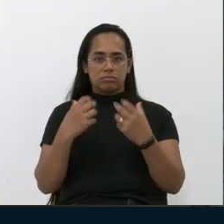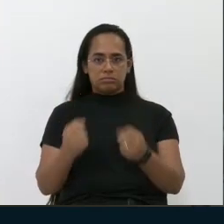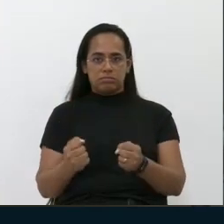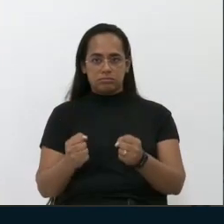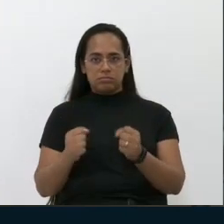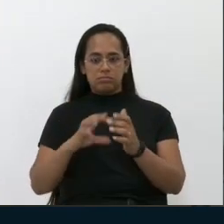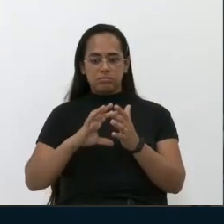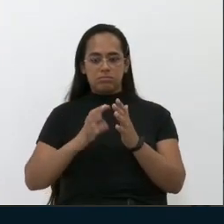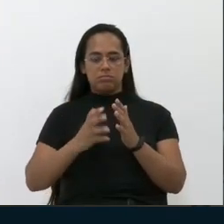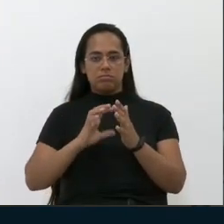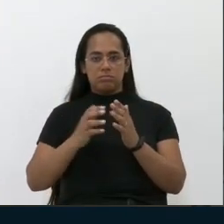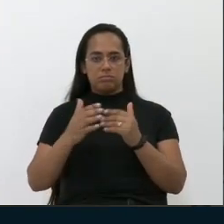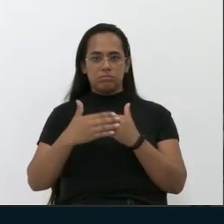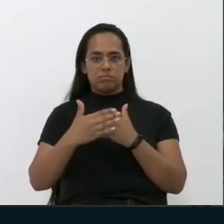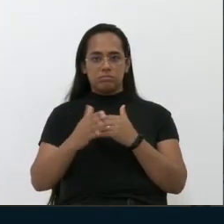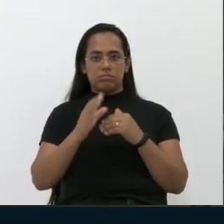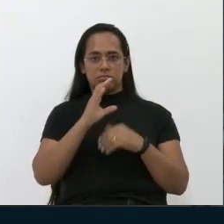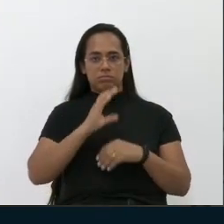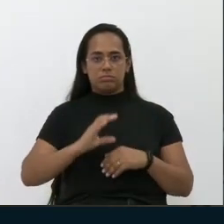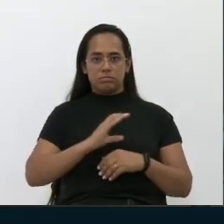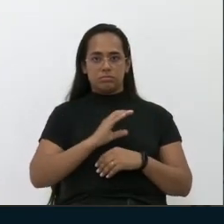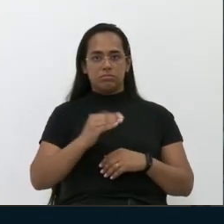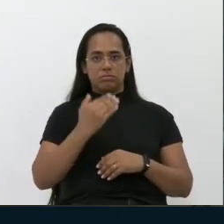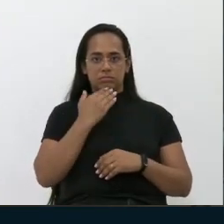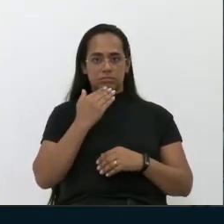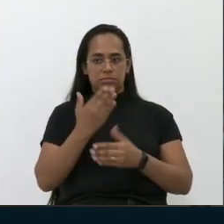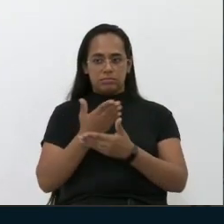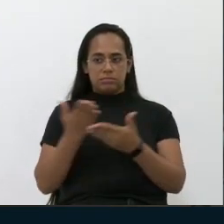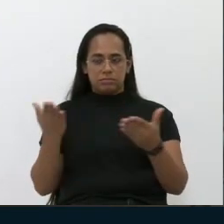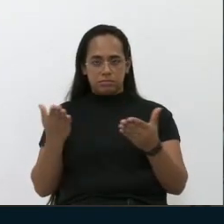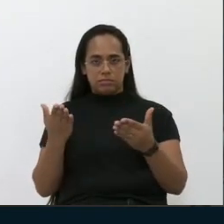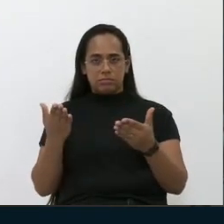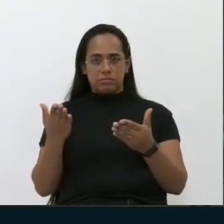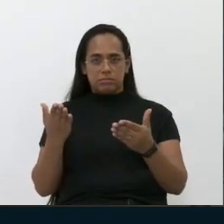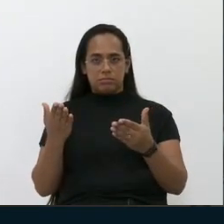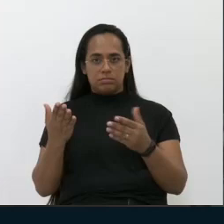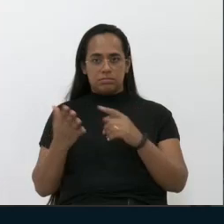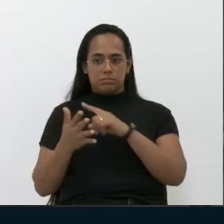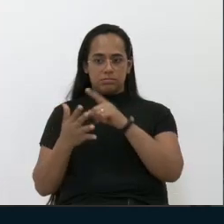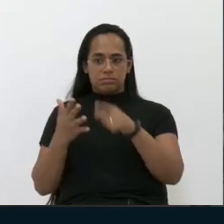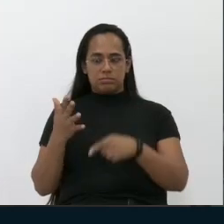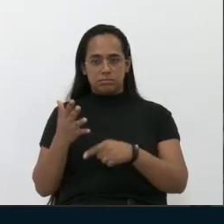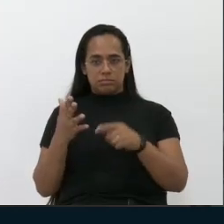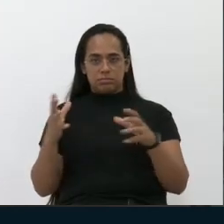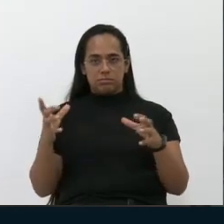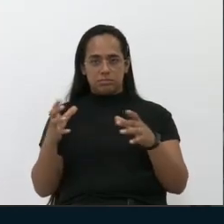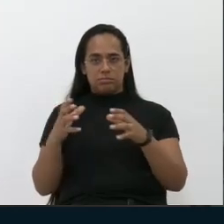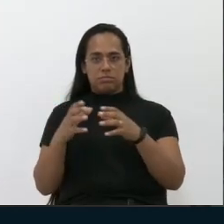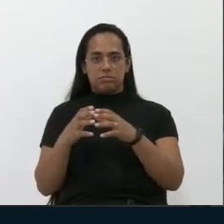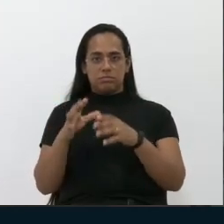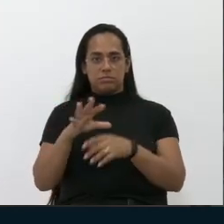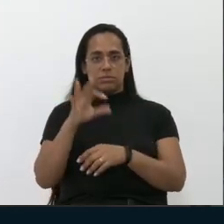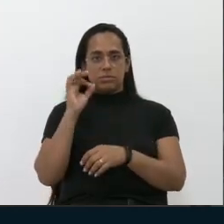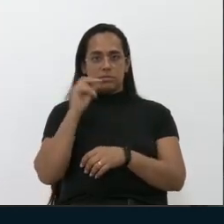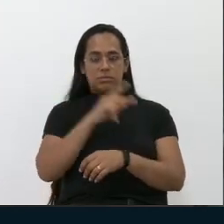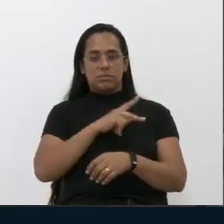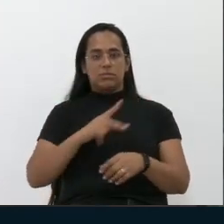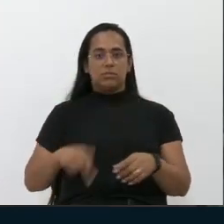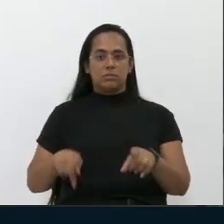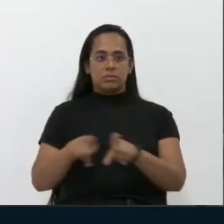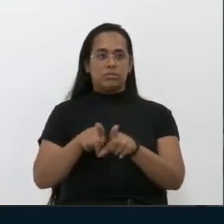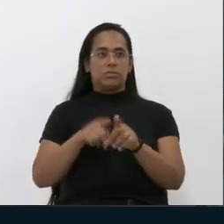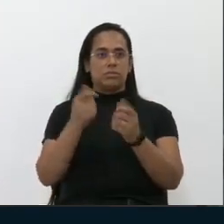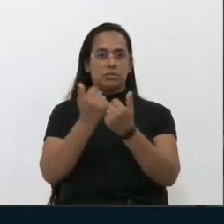Católica. Solicito aos mesmos que reúnam-se e escolham entre si o presidente e o